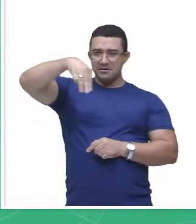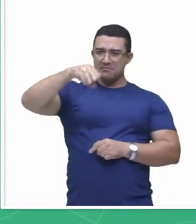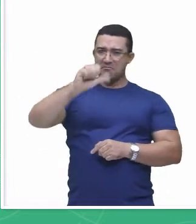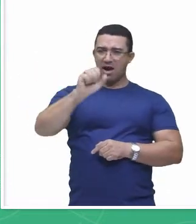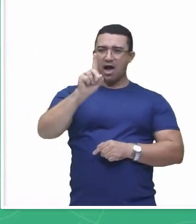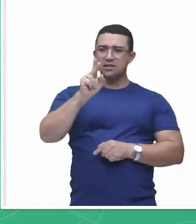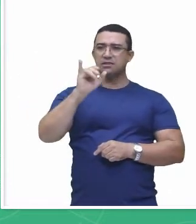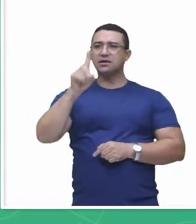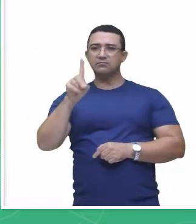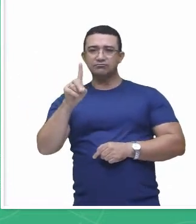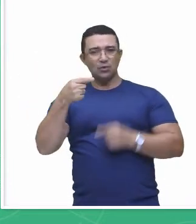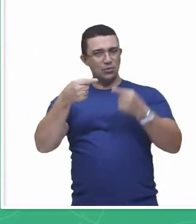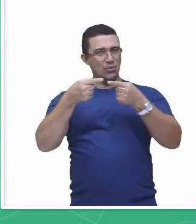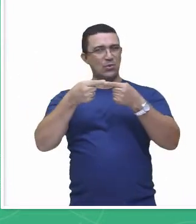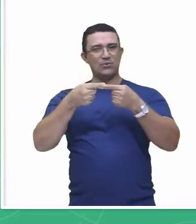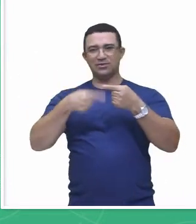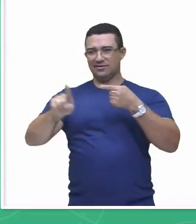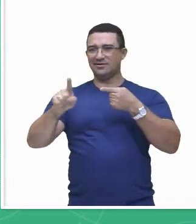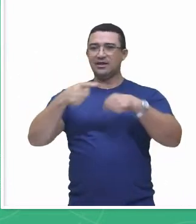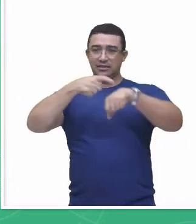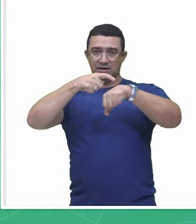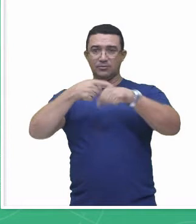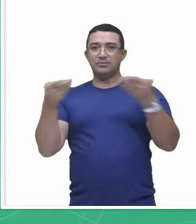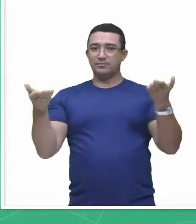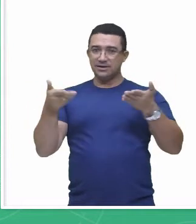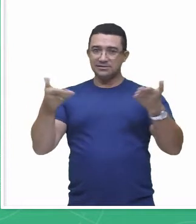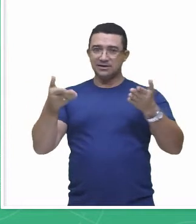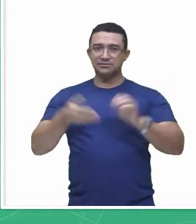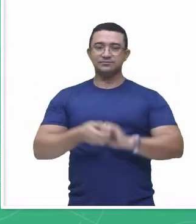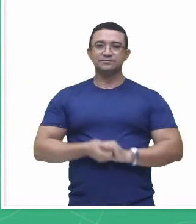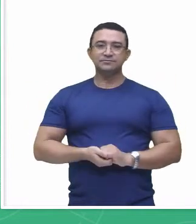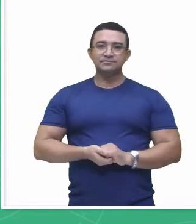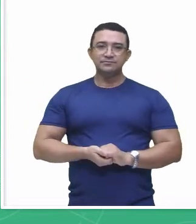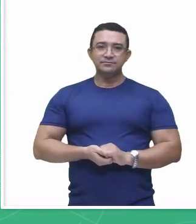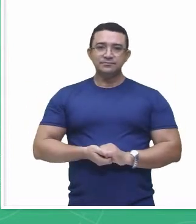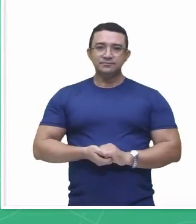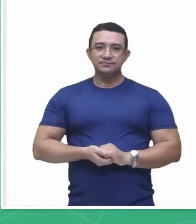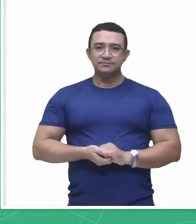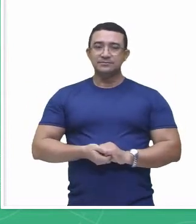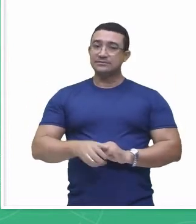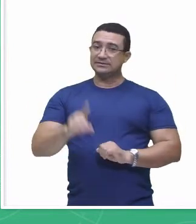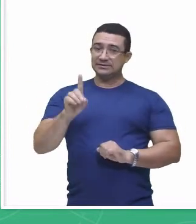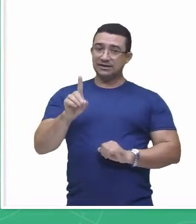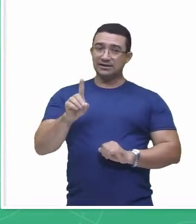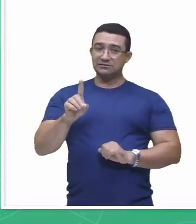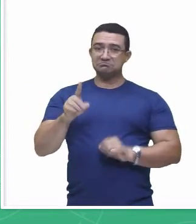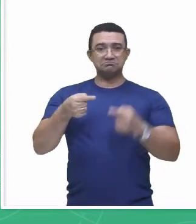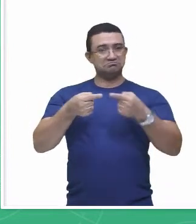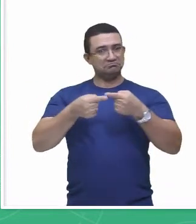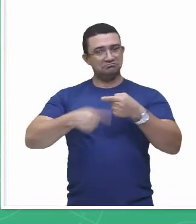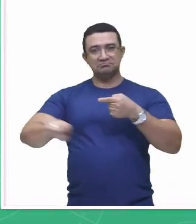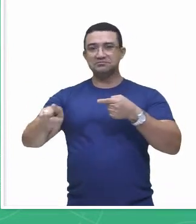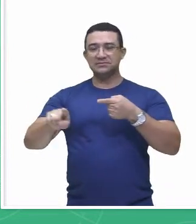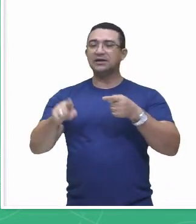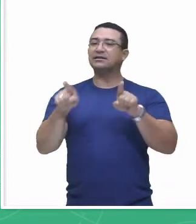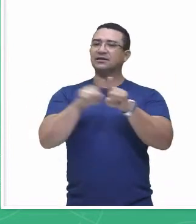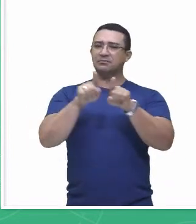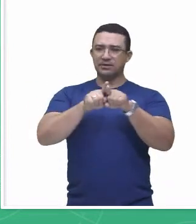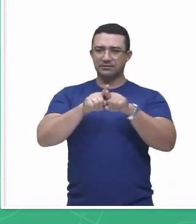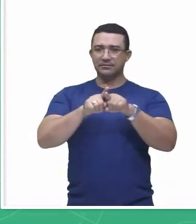letra C, porque alguém está apenas afirmando, soy panameño. E a letra D não poderia ser, porque está no